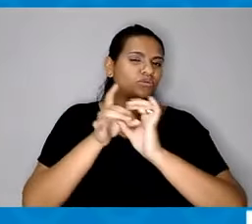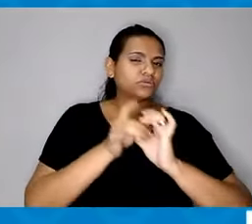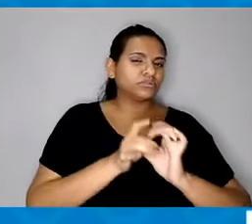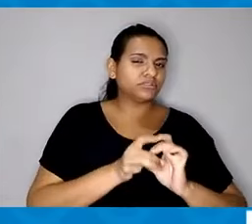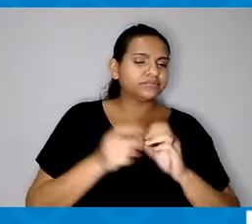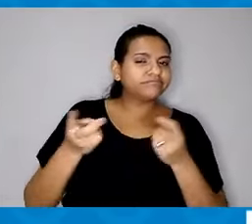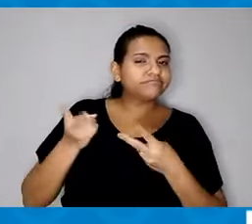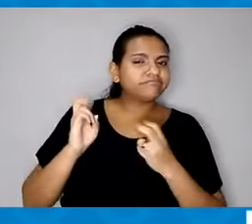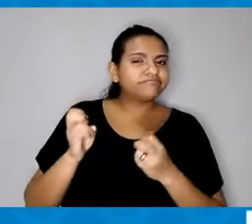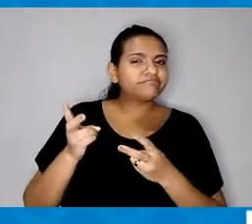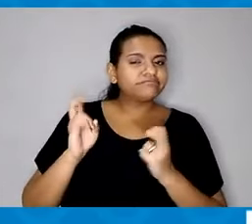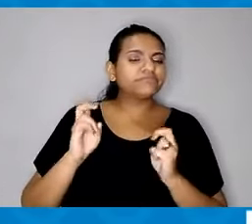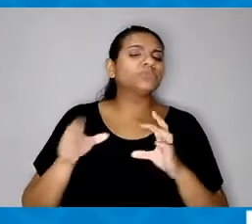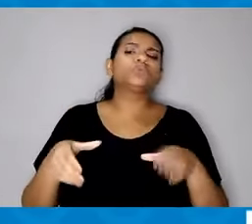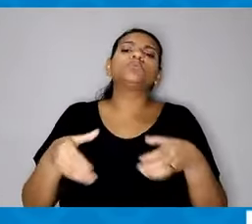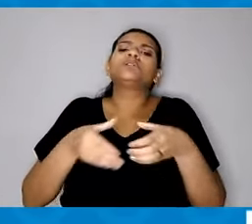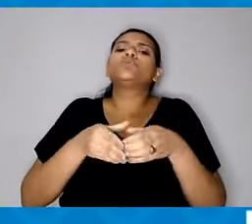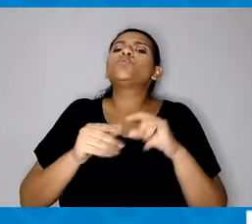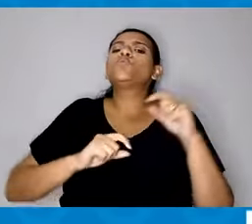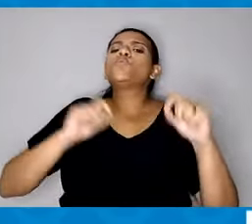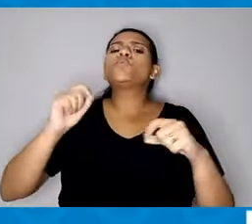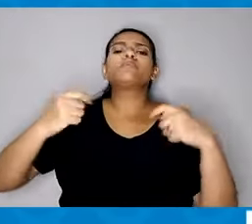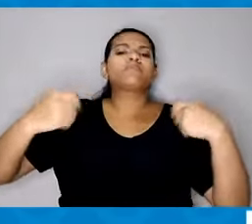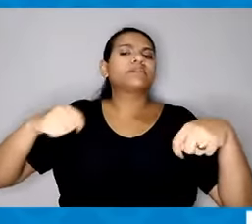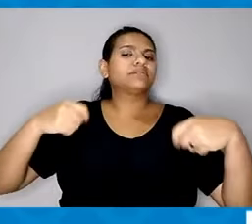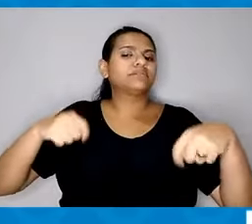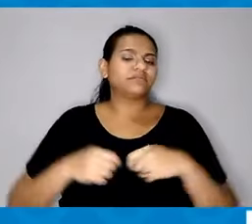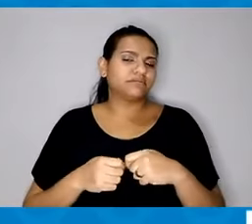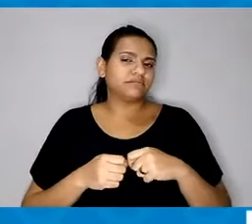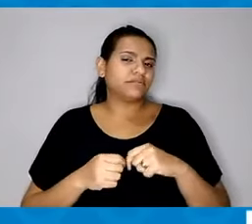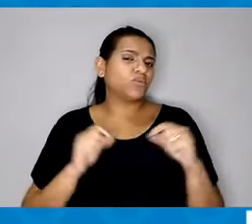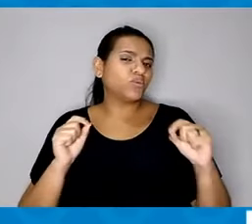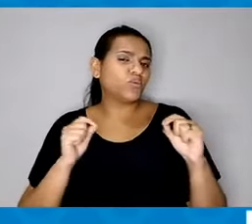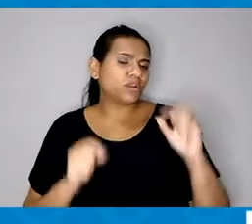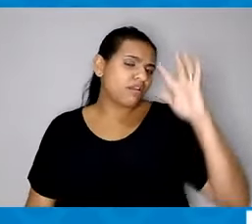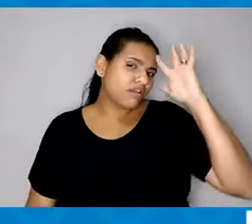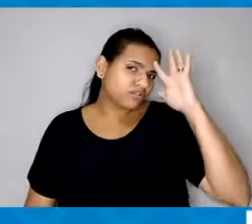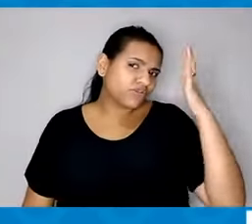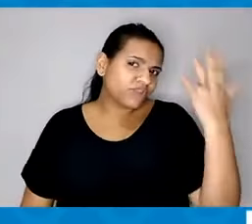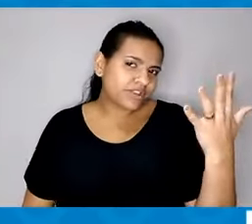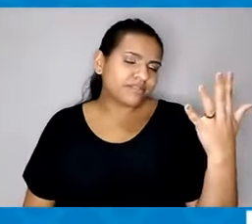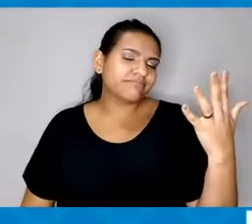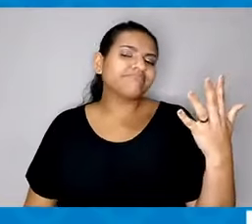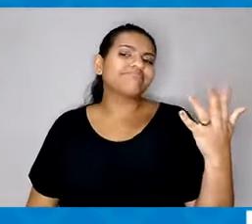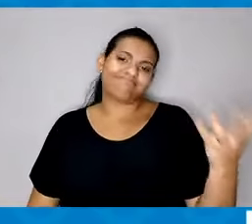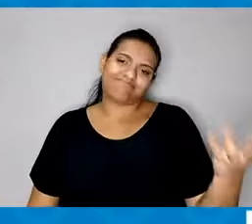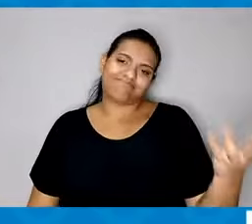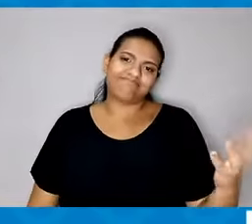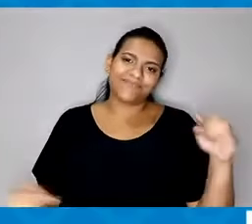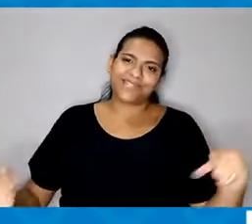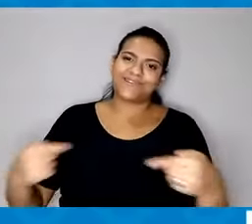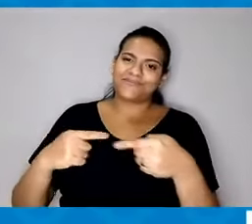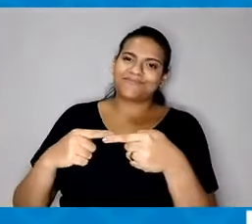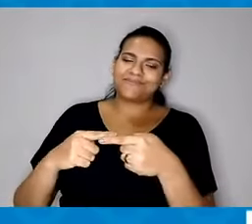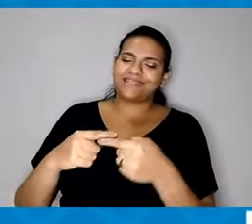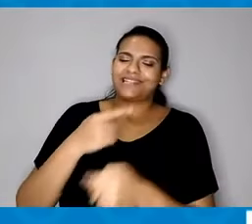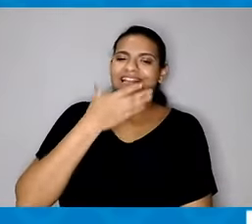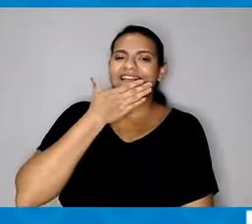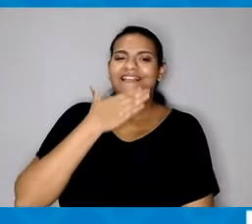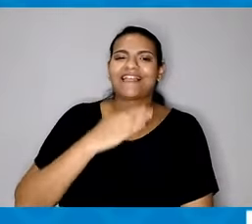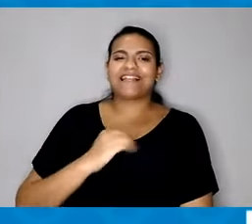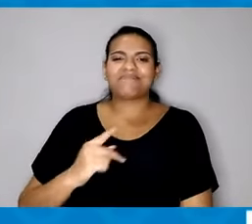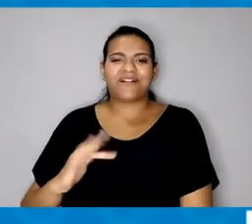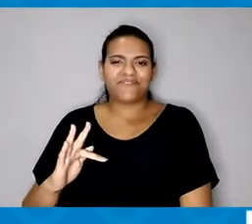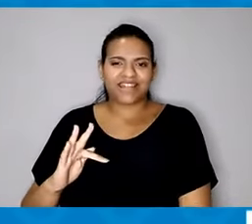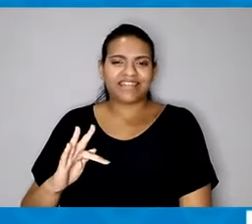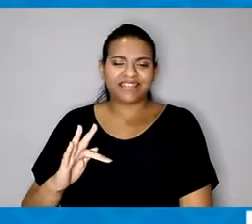idear soluções. Então, isso é bem Paulo Freire, né, gente? Vamos combinar. Então, a gente... mas